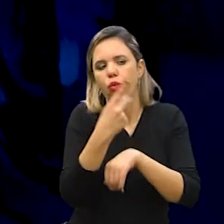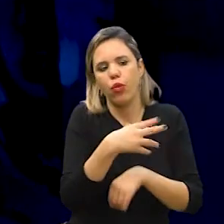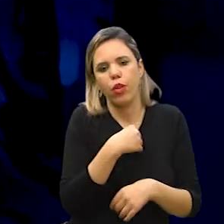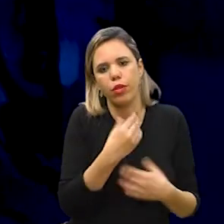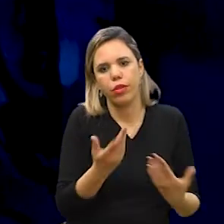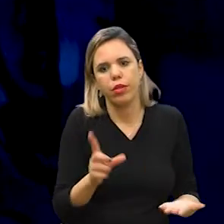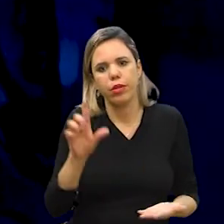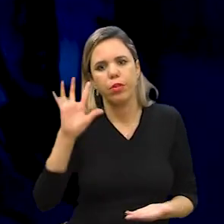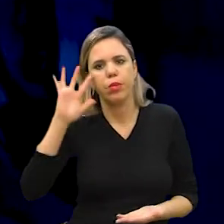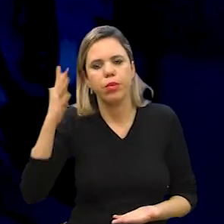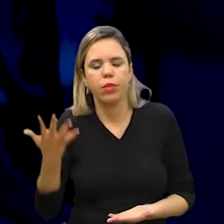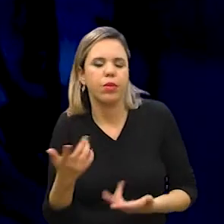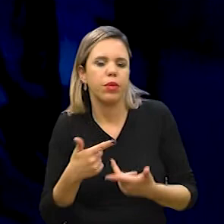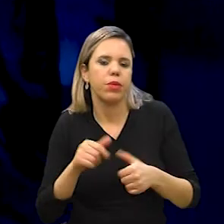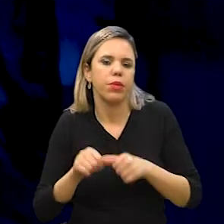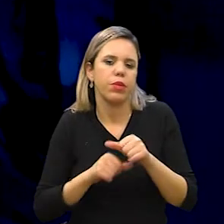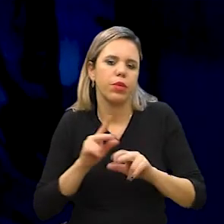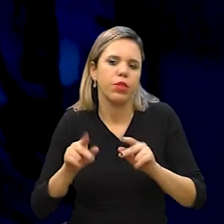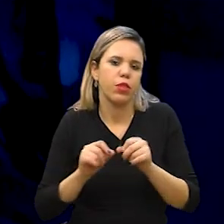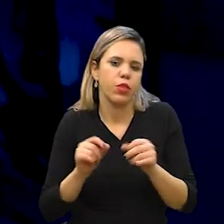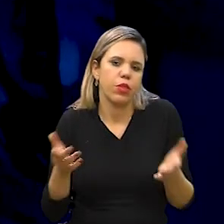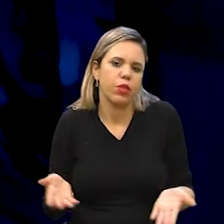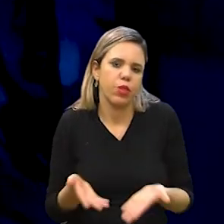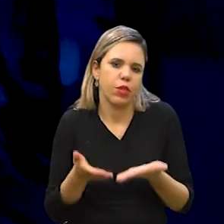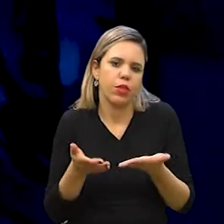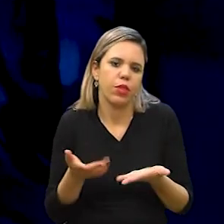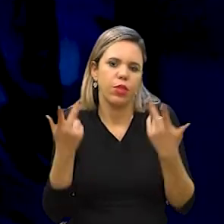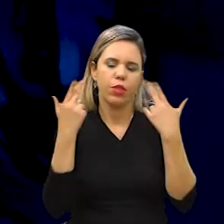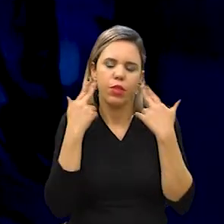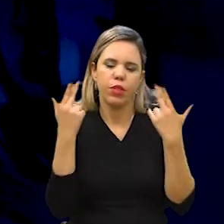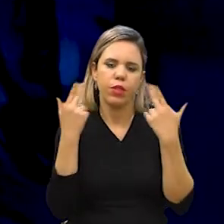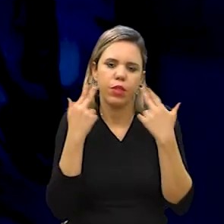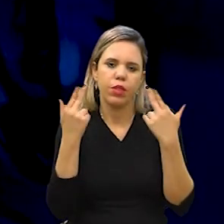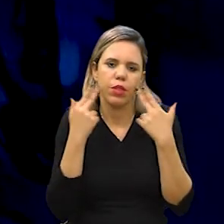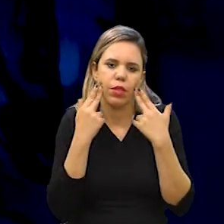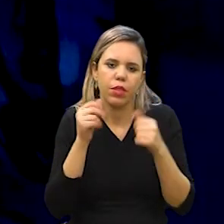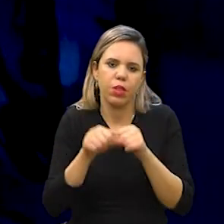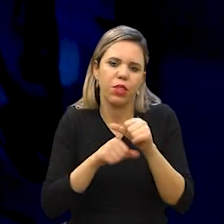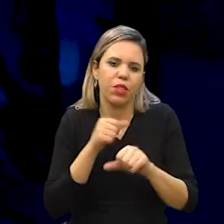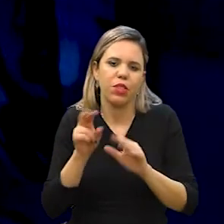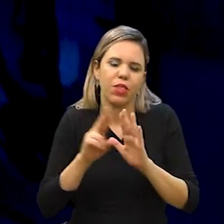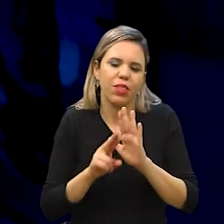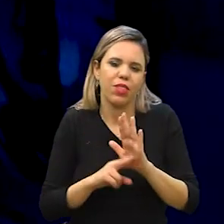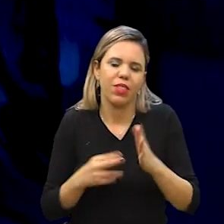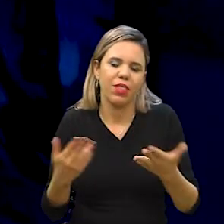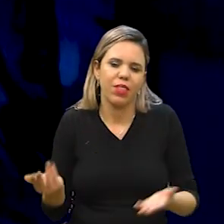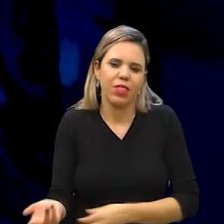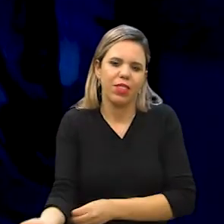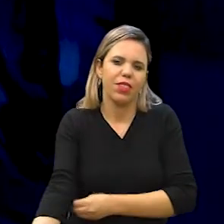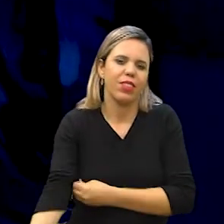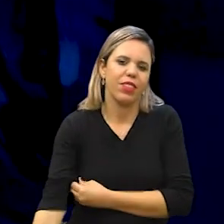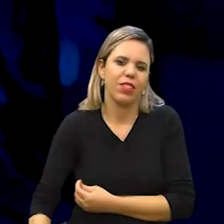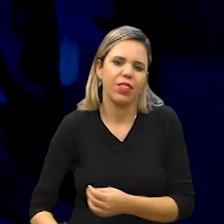de construir a carreira do filho, de repente. É, né? Como todo mundo faz, né? Natural. O Thales fugiu a regra,